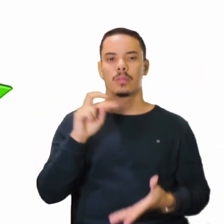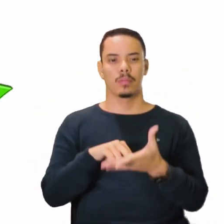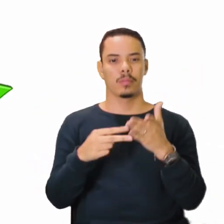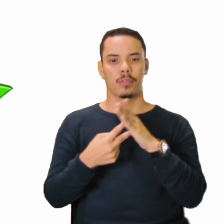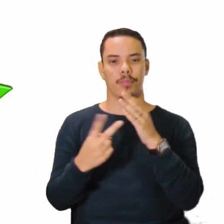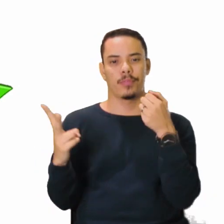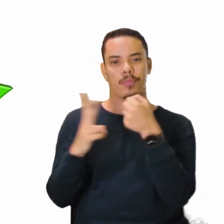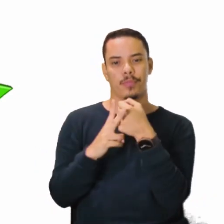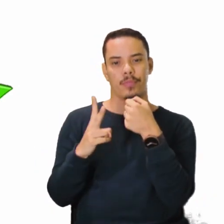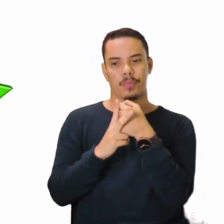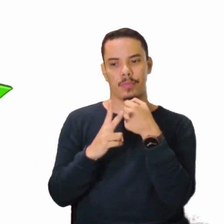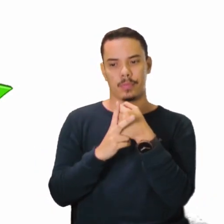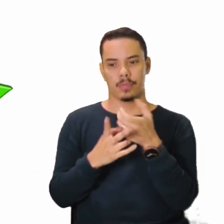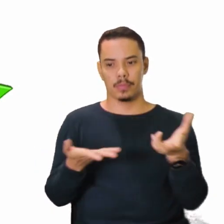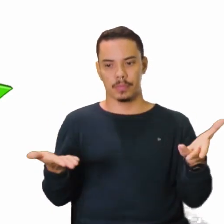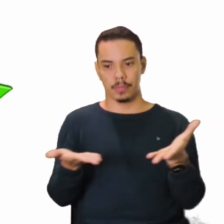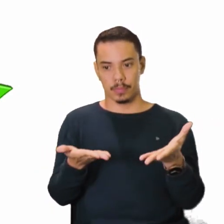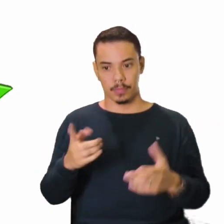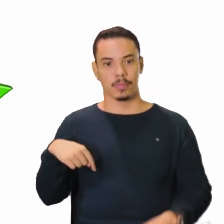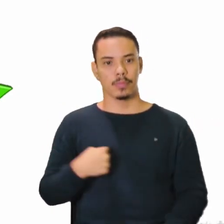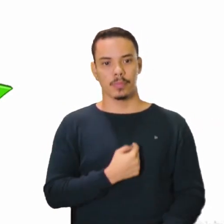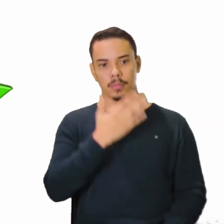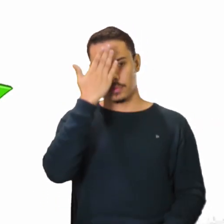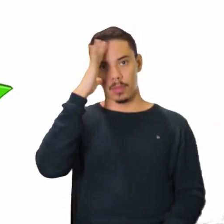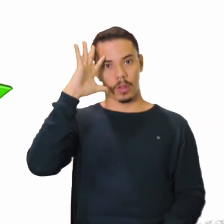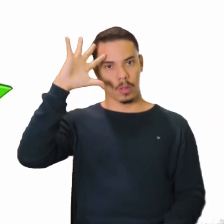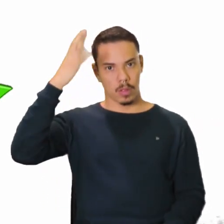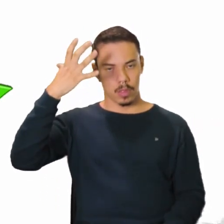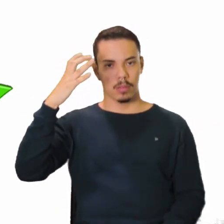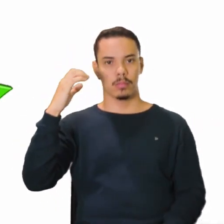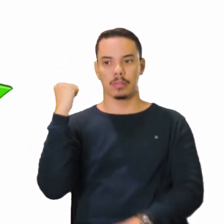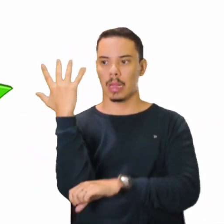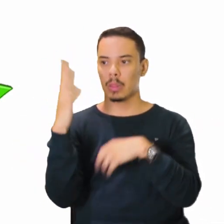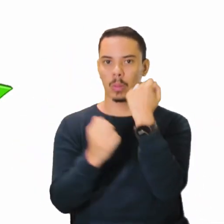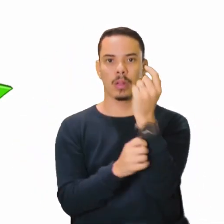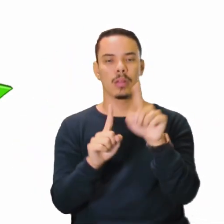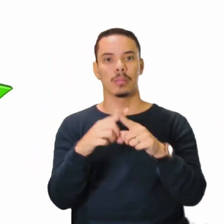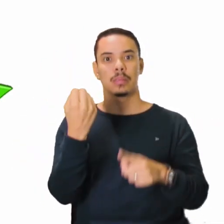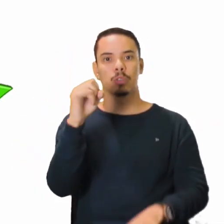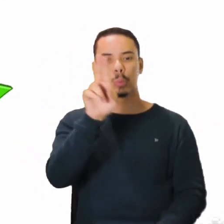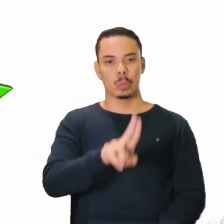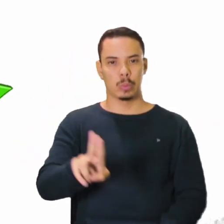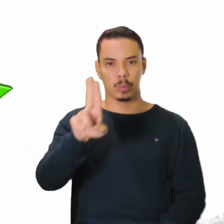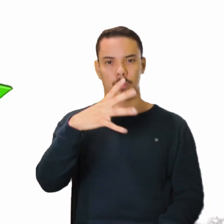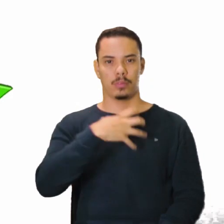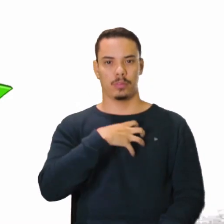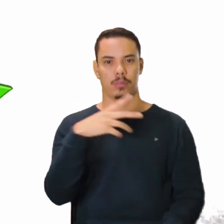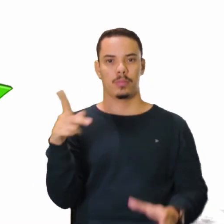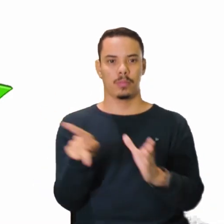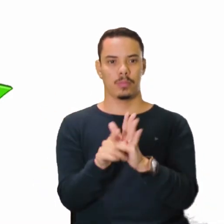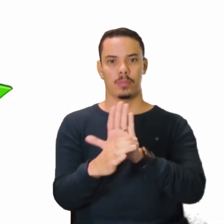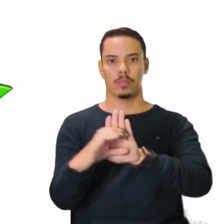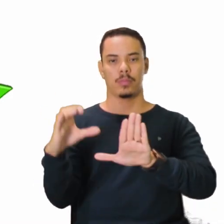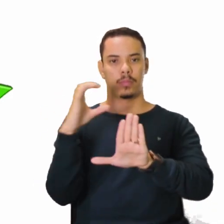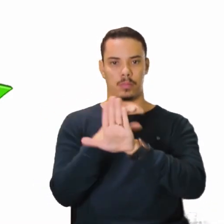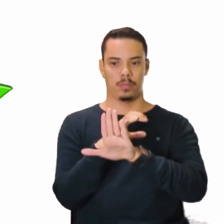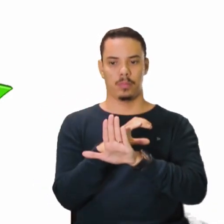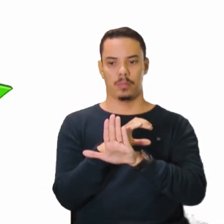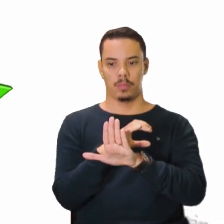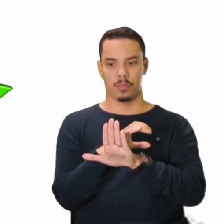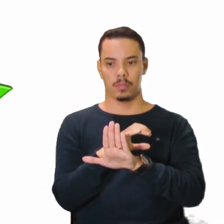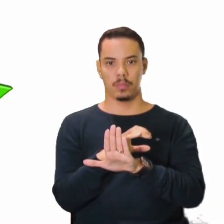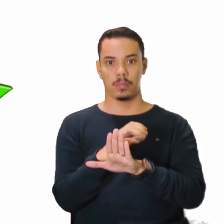esse verbo que agora ele é um fenômeno da natureza, mas quando a gente usa ele num sentido figurado, gente,